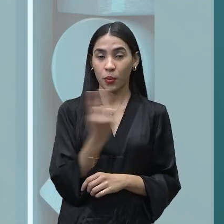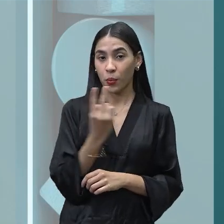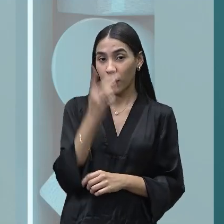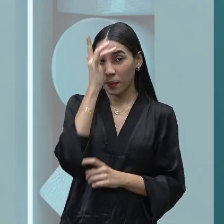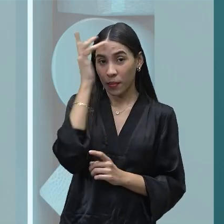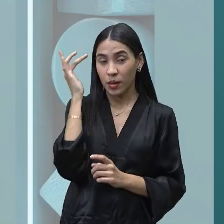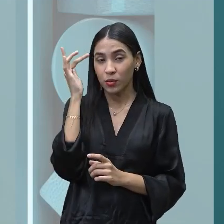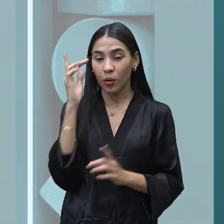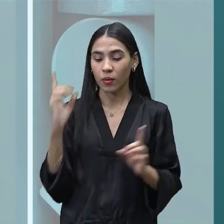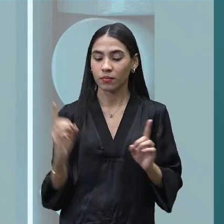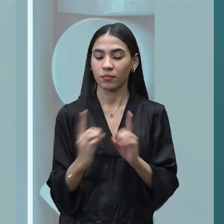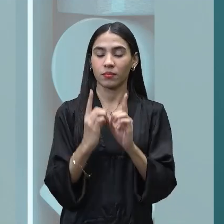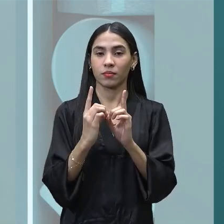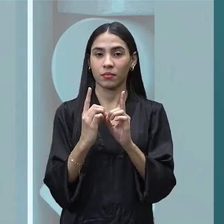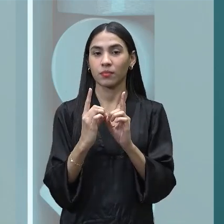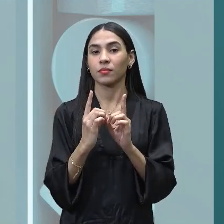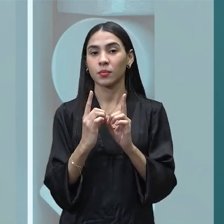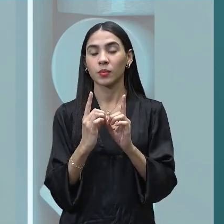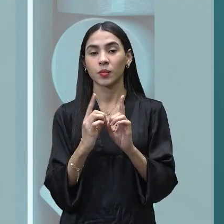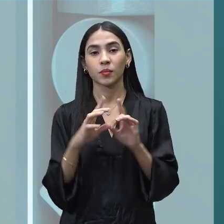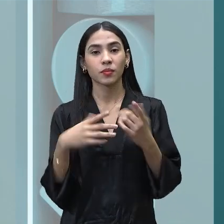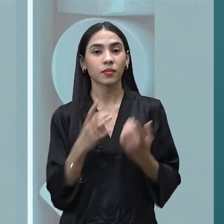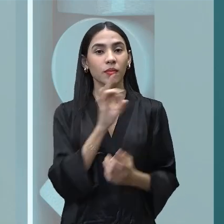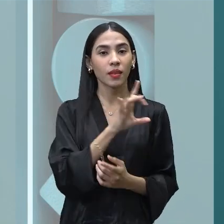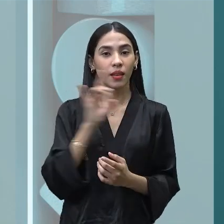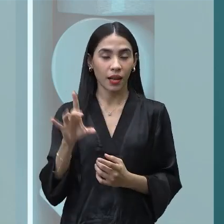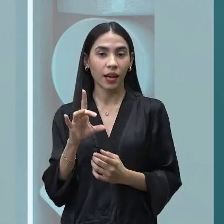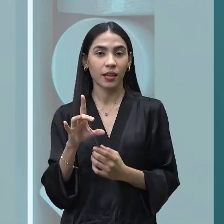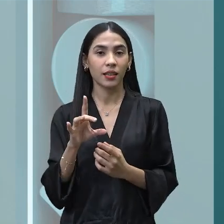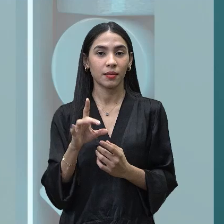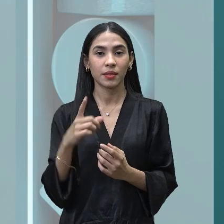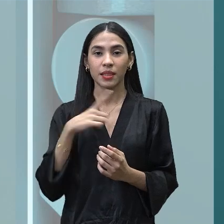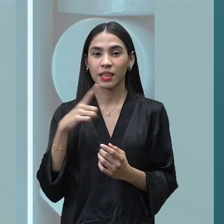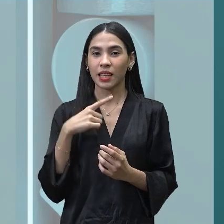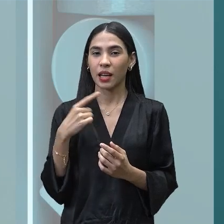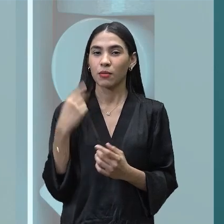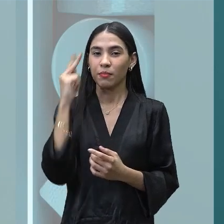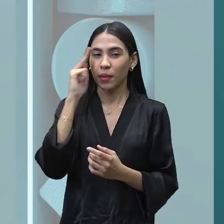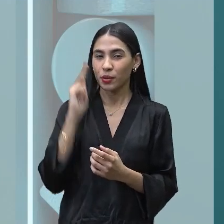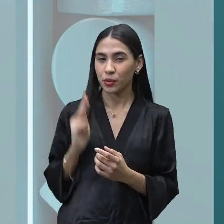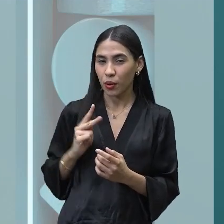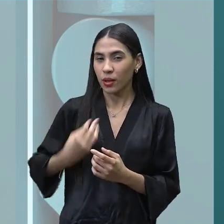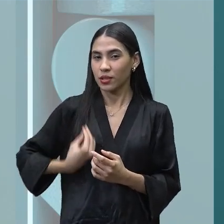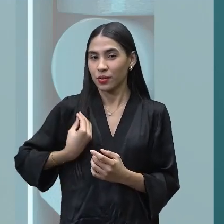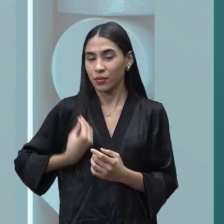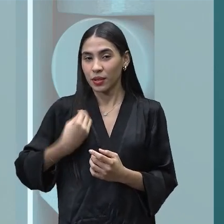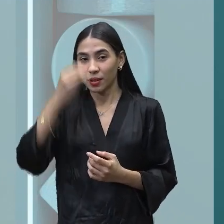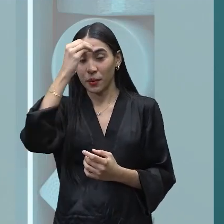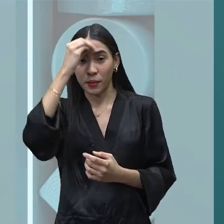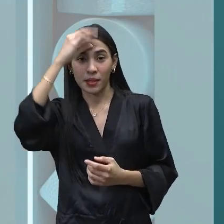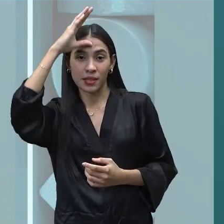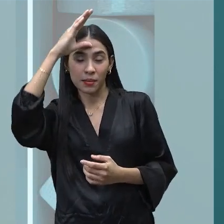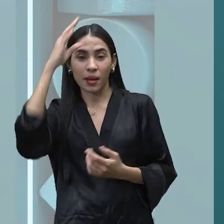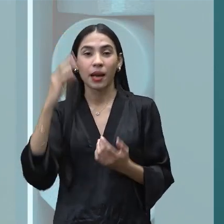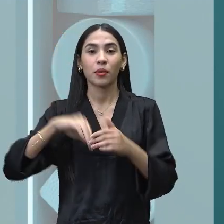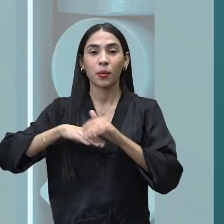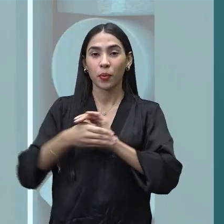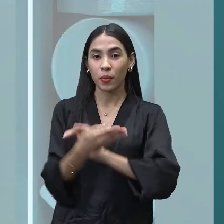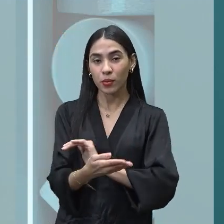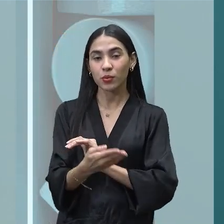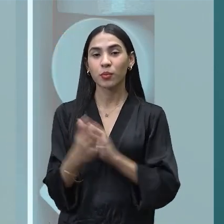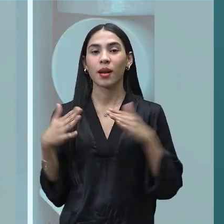pessoas se encontram, ok? Cada uma trazendo uma bagagem, os seus conhecimentos, os seus costumes,